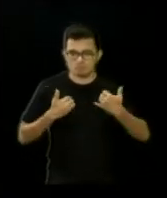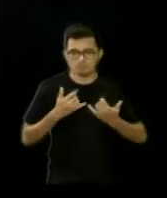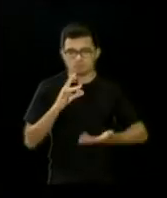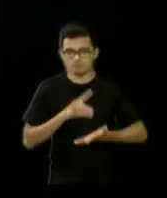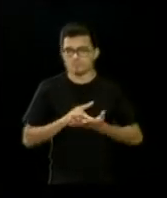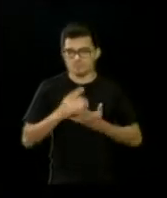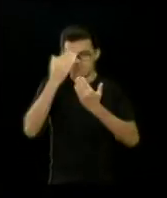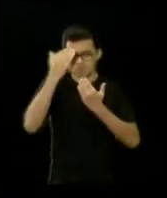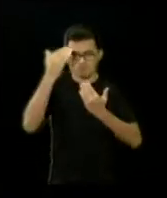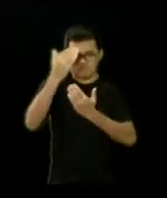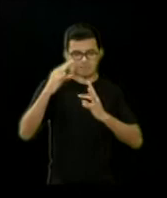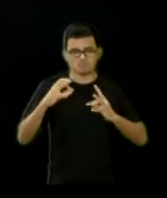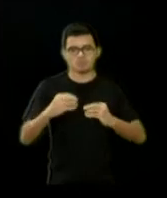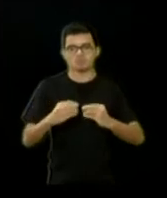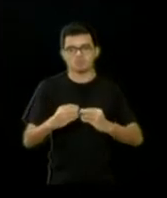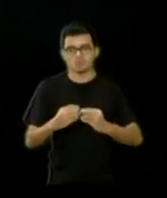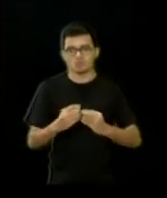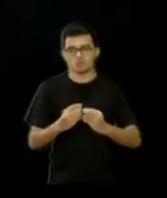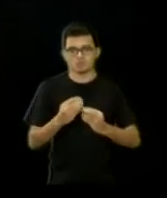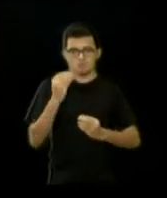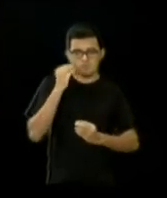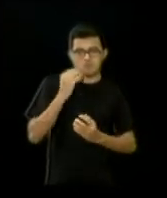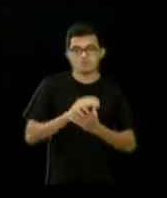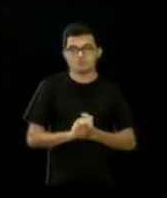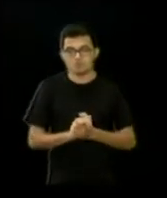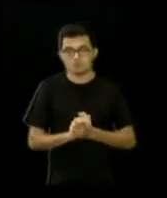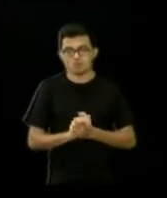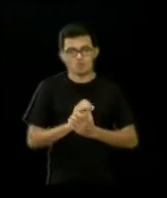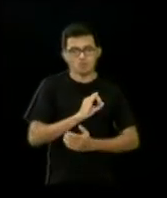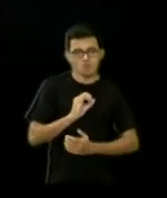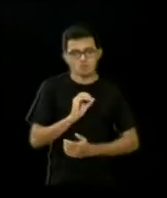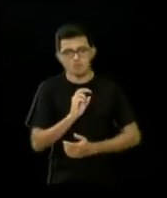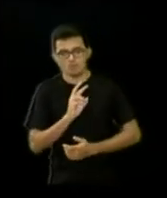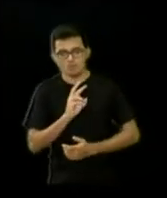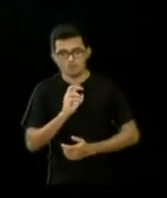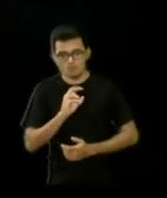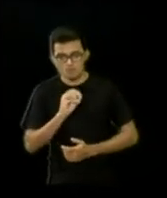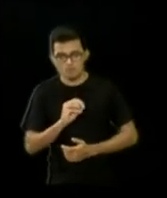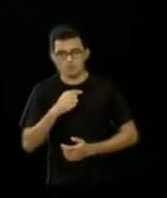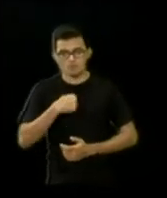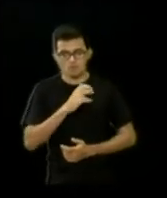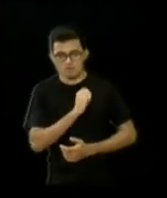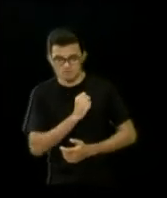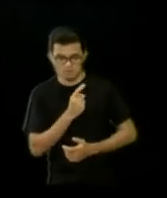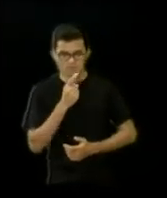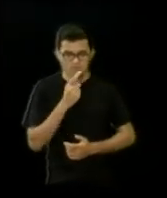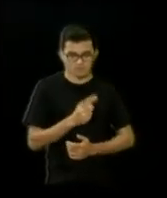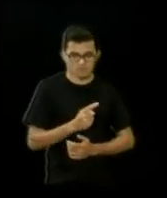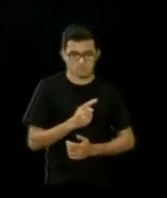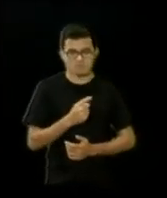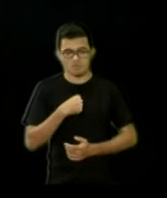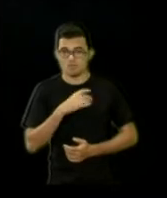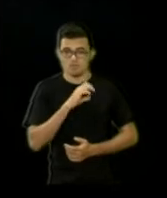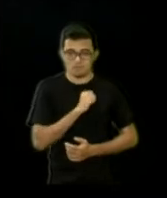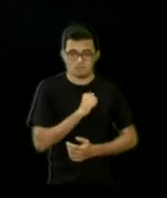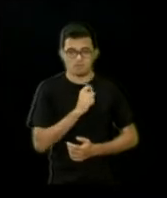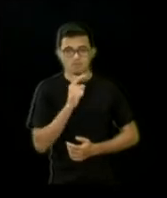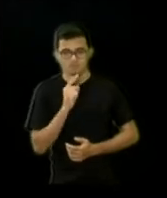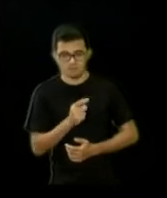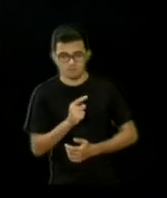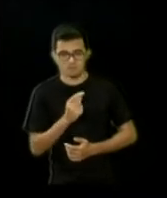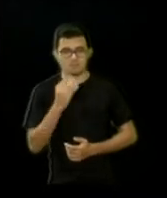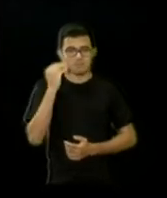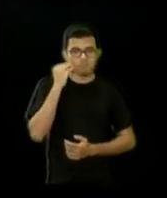que você fez por mim, viu? Um beijo. Vovô, eu te amo, vovô. Eu te amo,